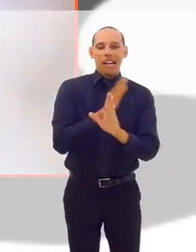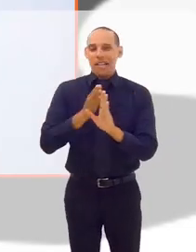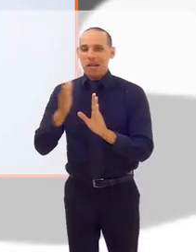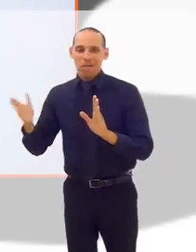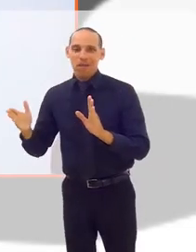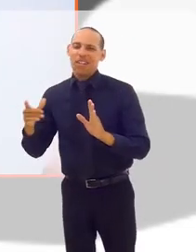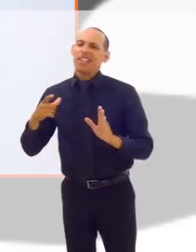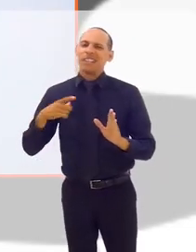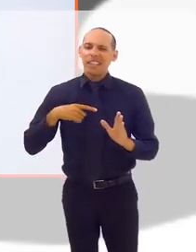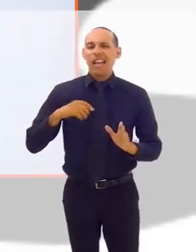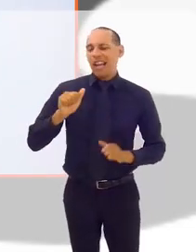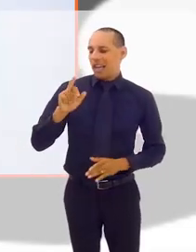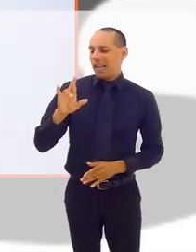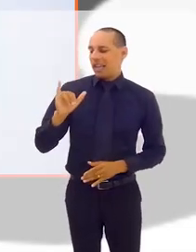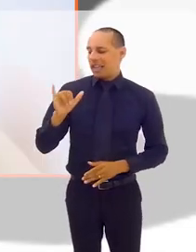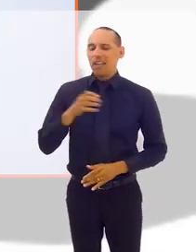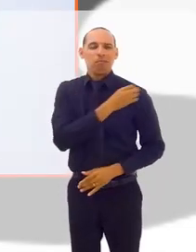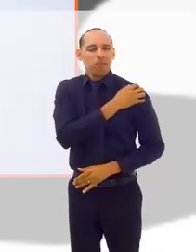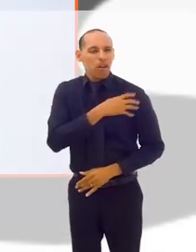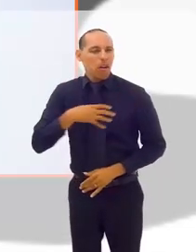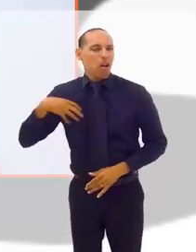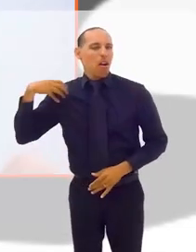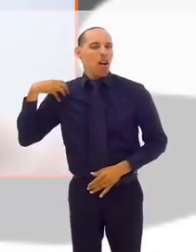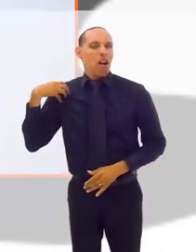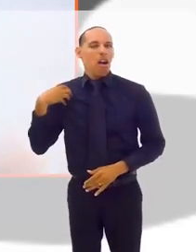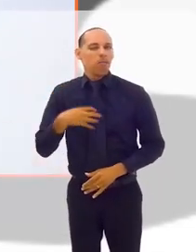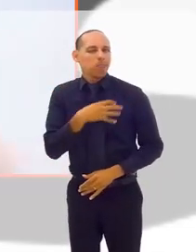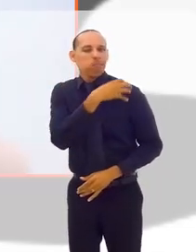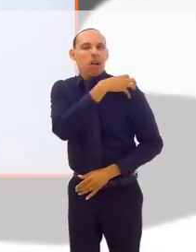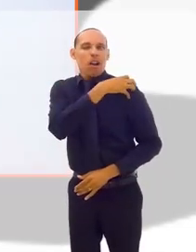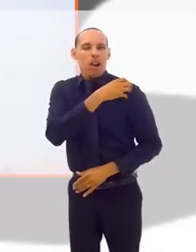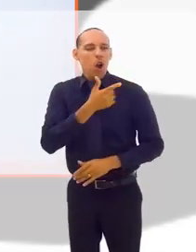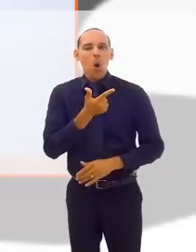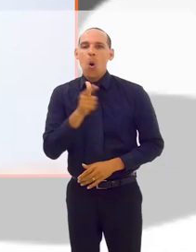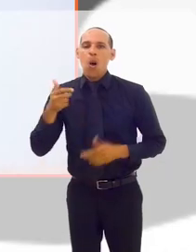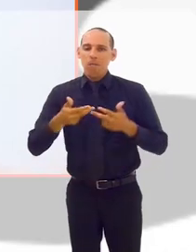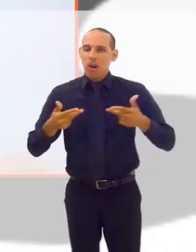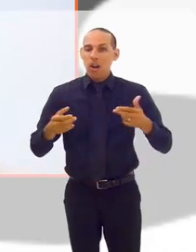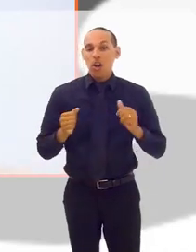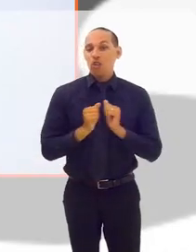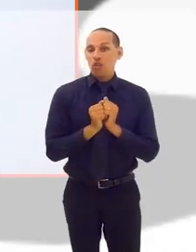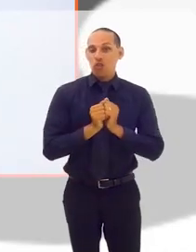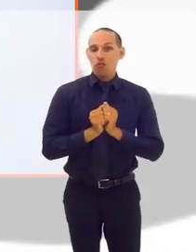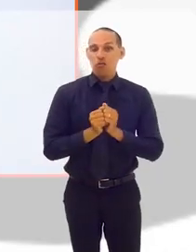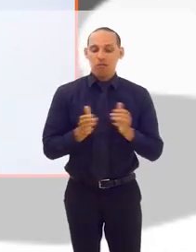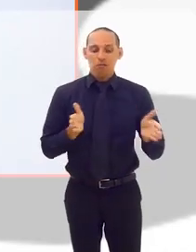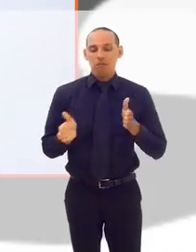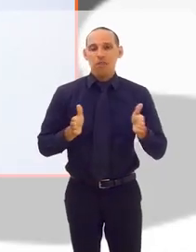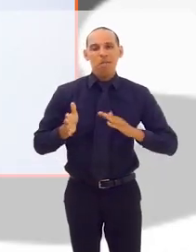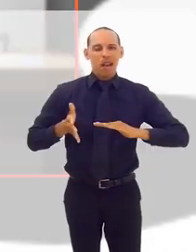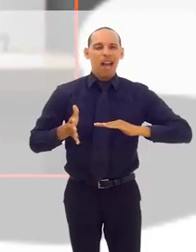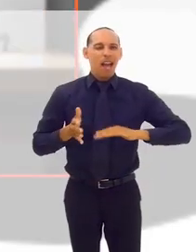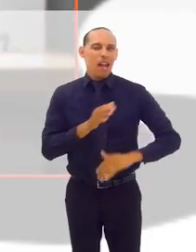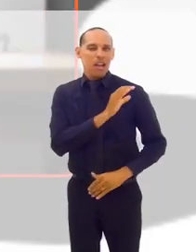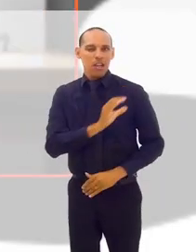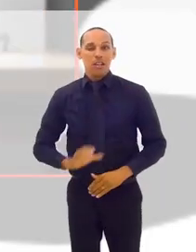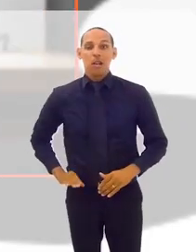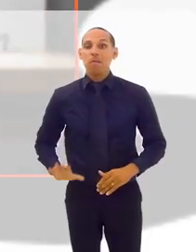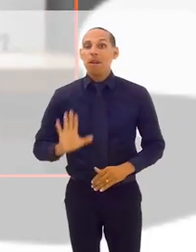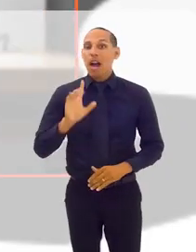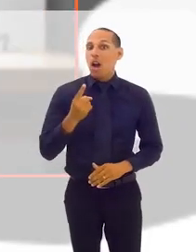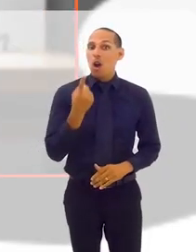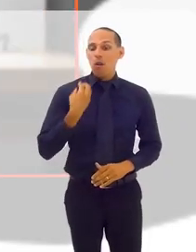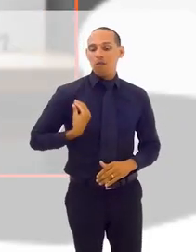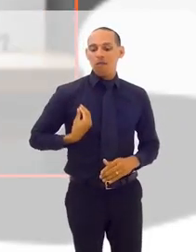que a gente sabe que teve Aristóteles, Sócrates, Platão, que eram os contemporâneos ali de Cristo, mas o único que entregou a